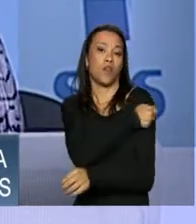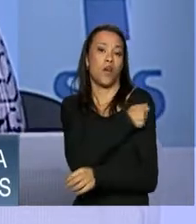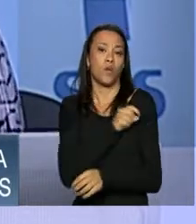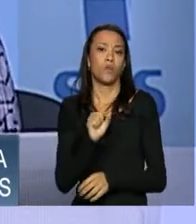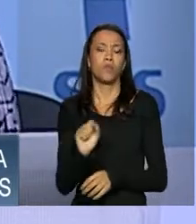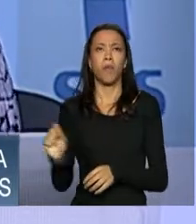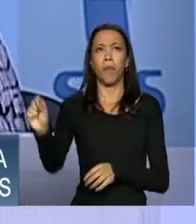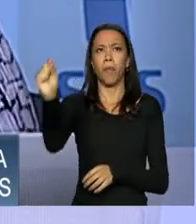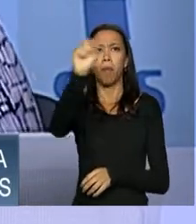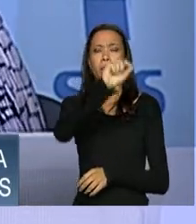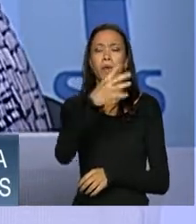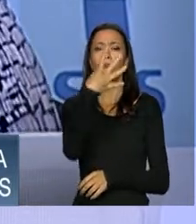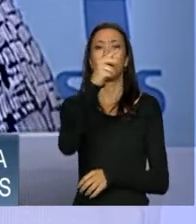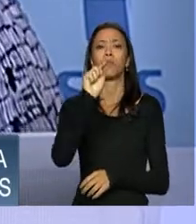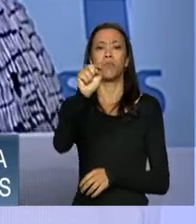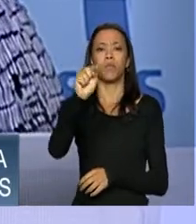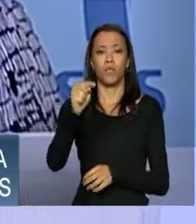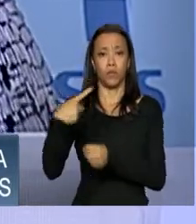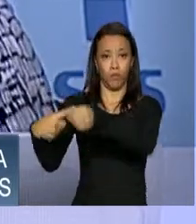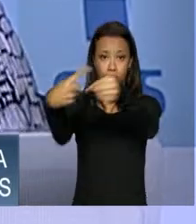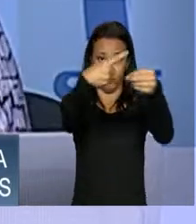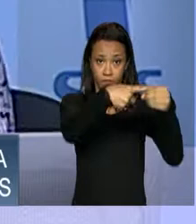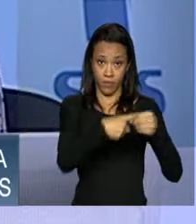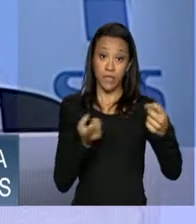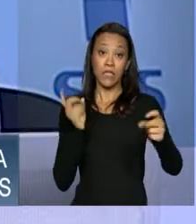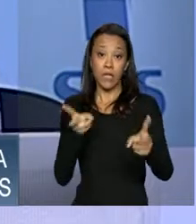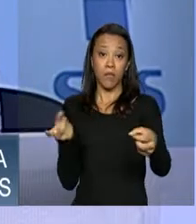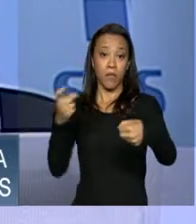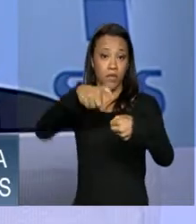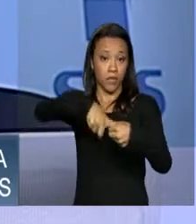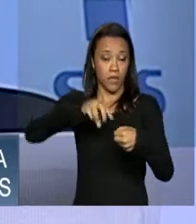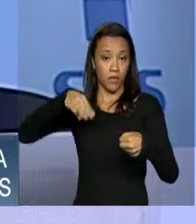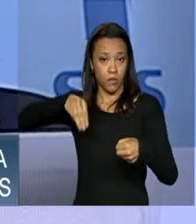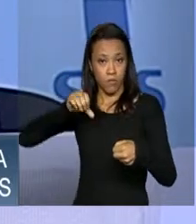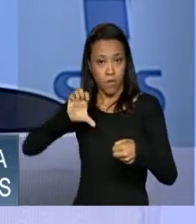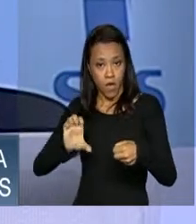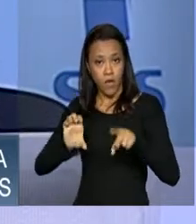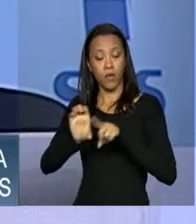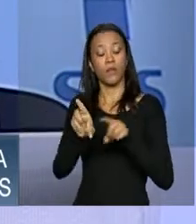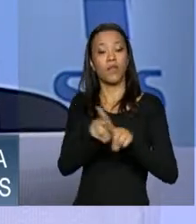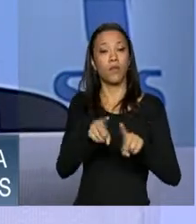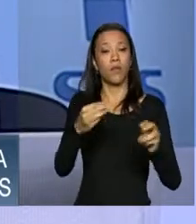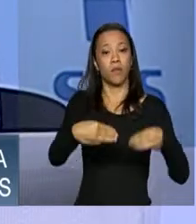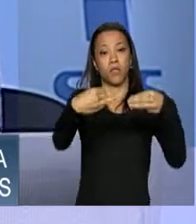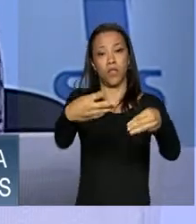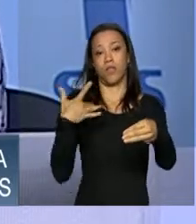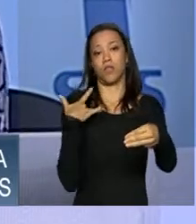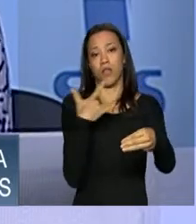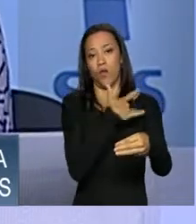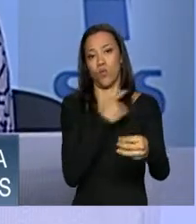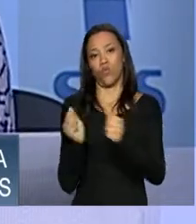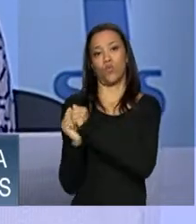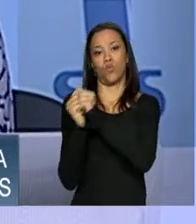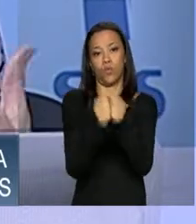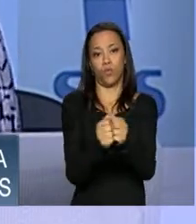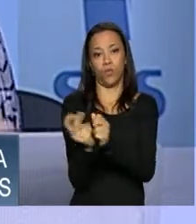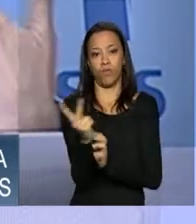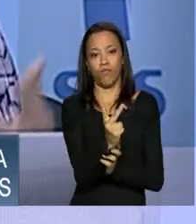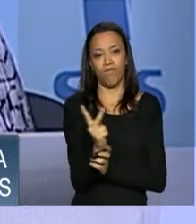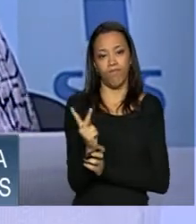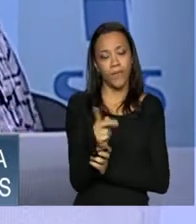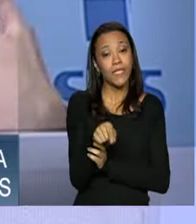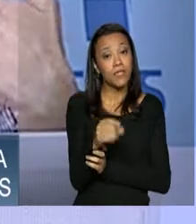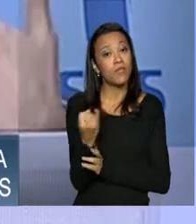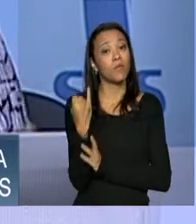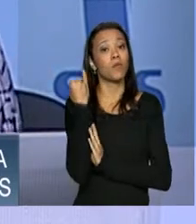4.700 municípios, parceria MEC e o Ministério da Saúde, é fundamental para que a gente,